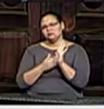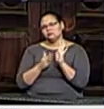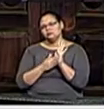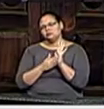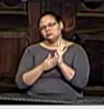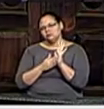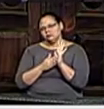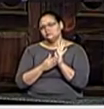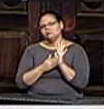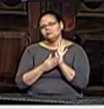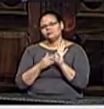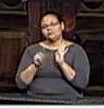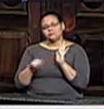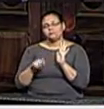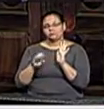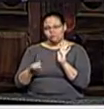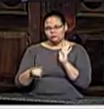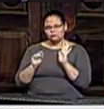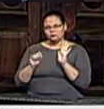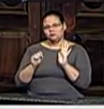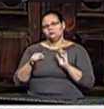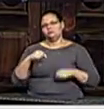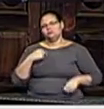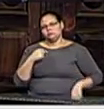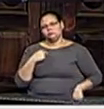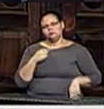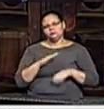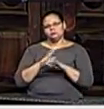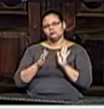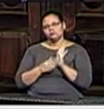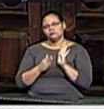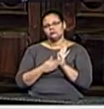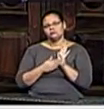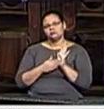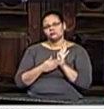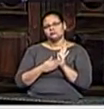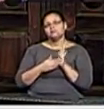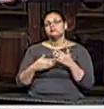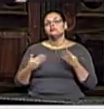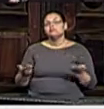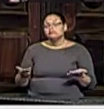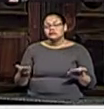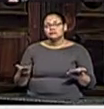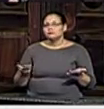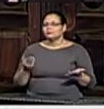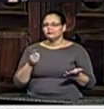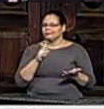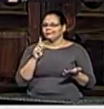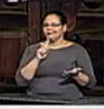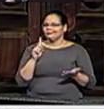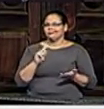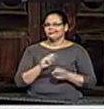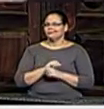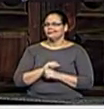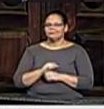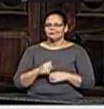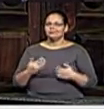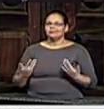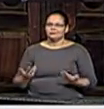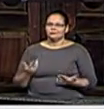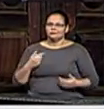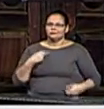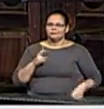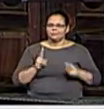fundamente exatamente aquilo que eu estou propondo? E claro que não. Eu